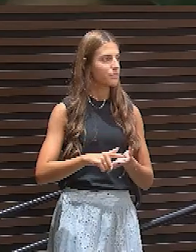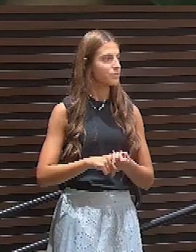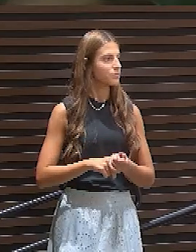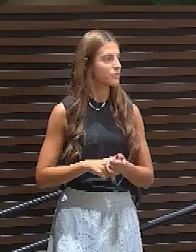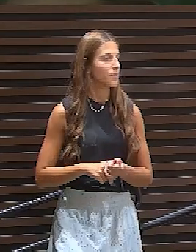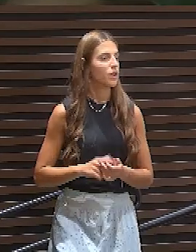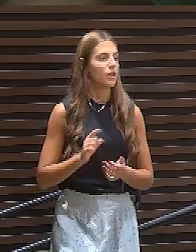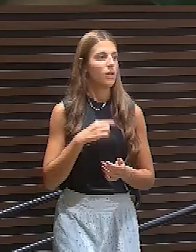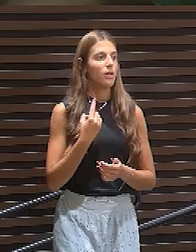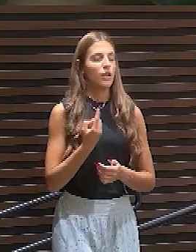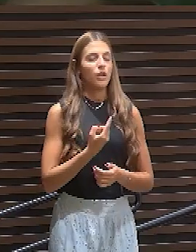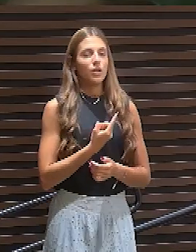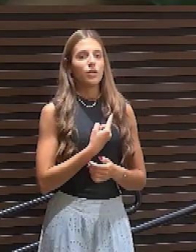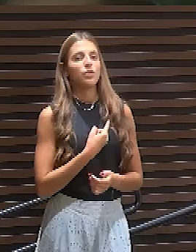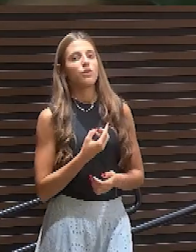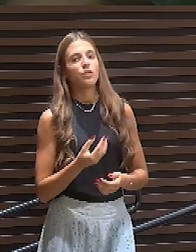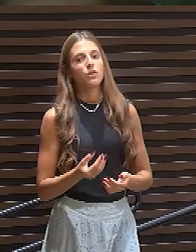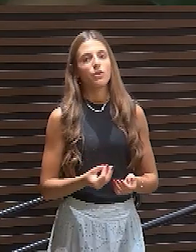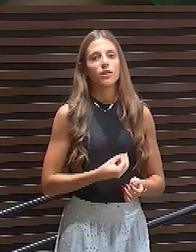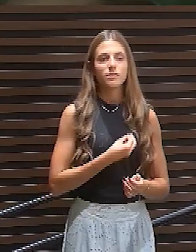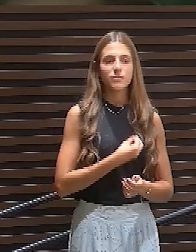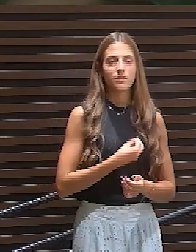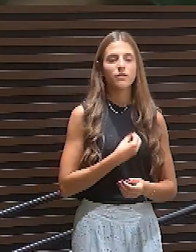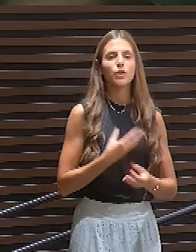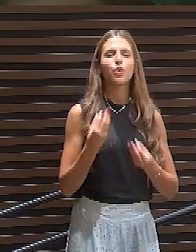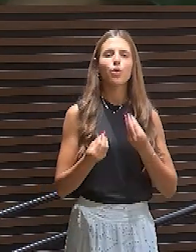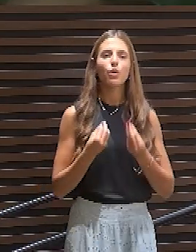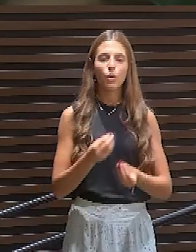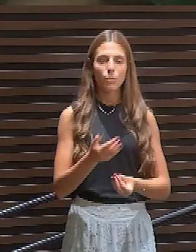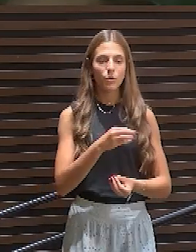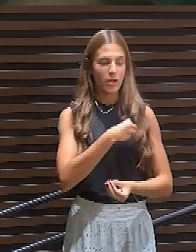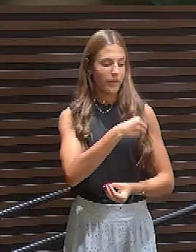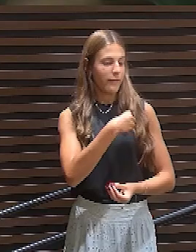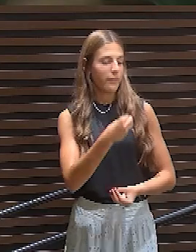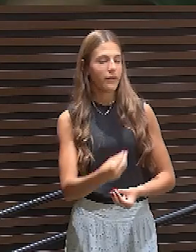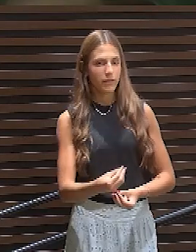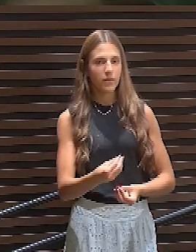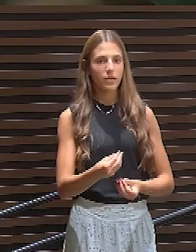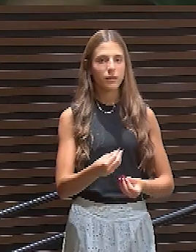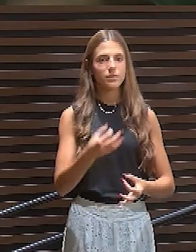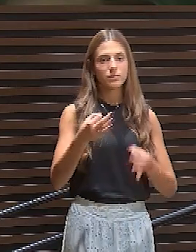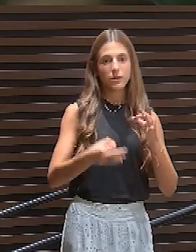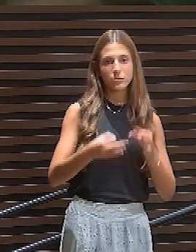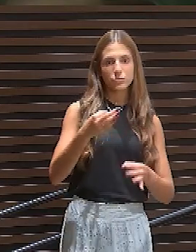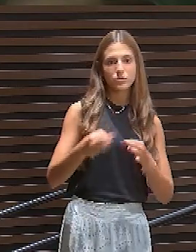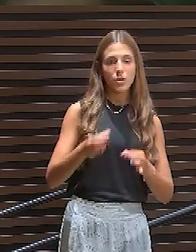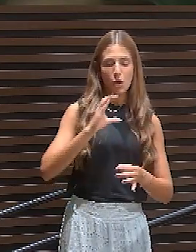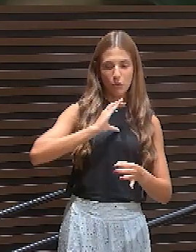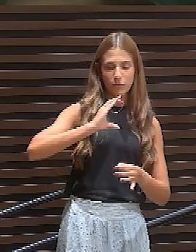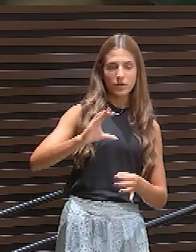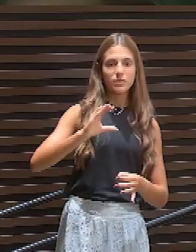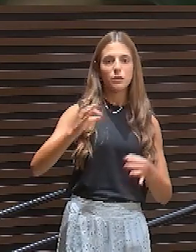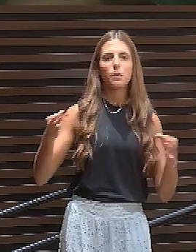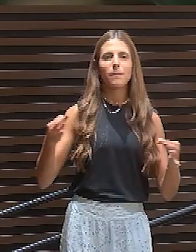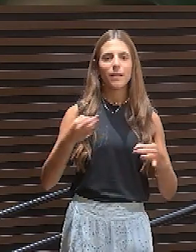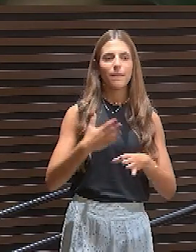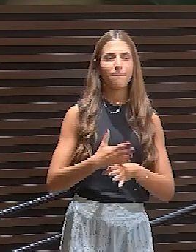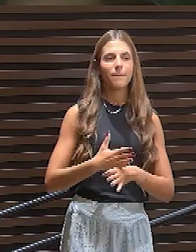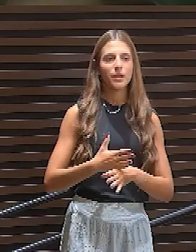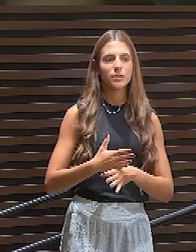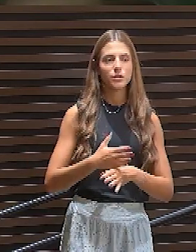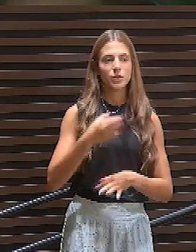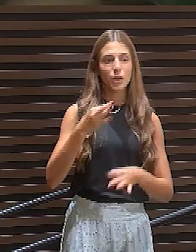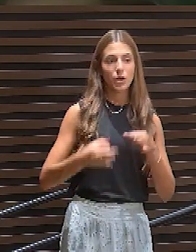Estamos vivendo como herdeiros dessa justiça, confiando plenamente na obra de Cristo em nossas vidas. Você